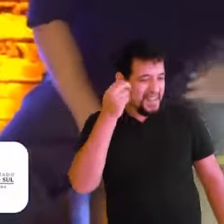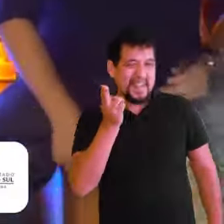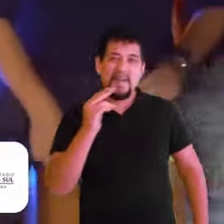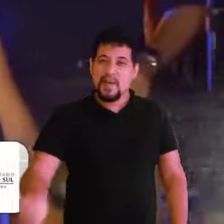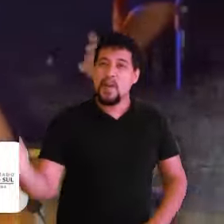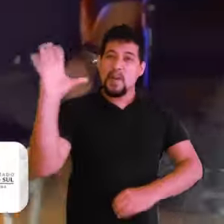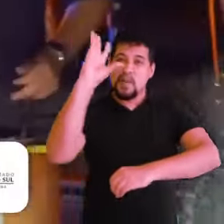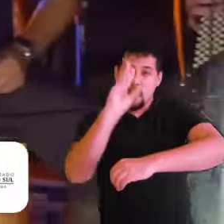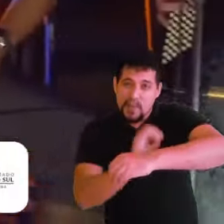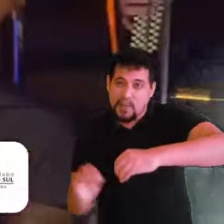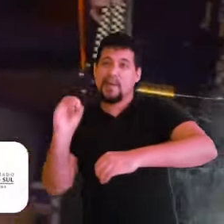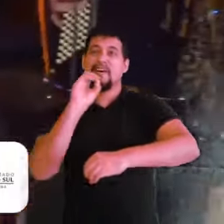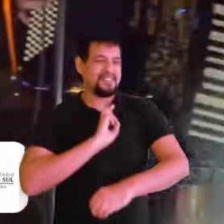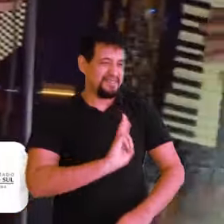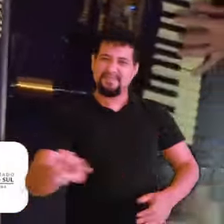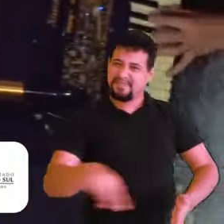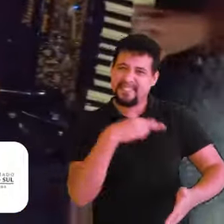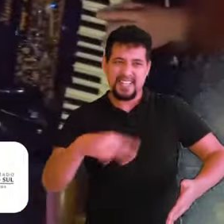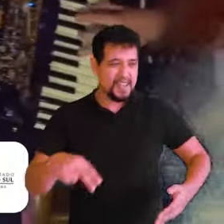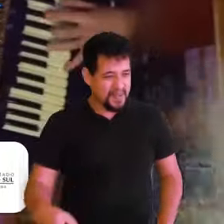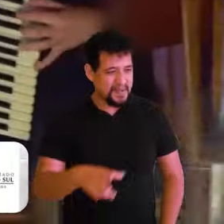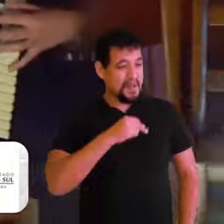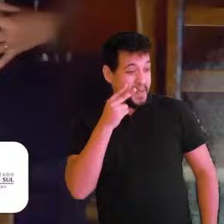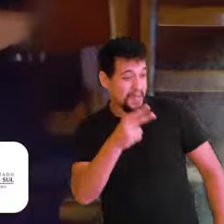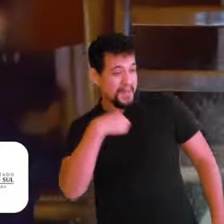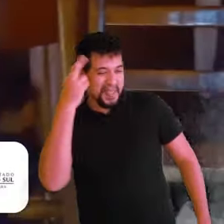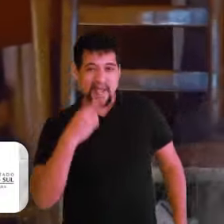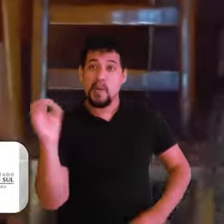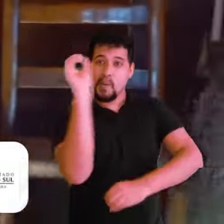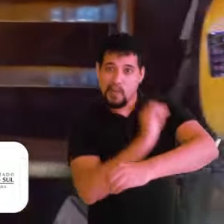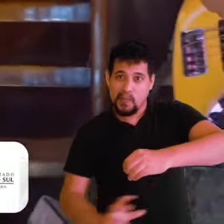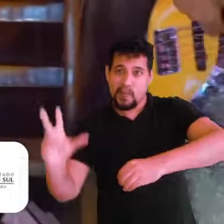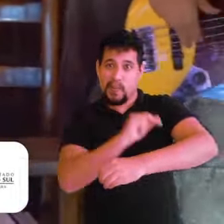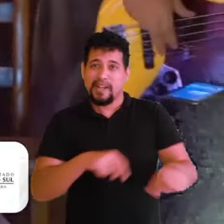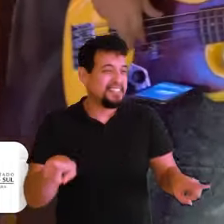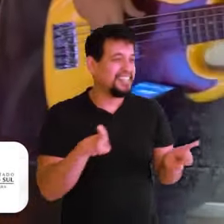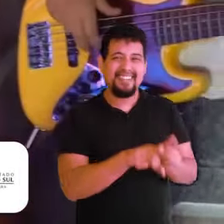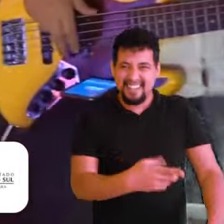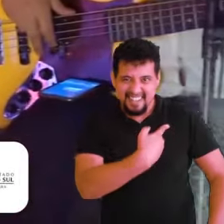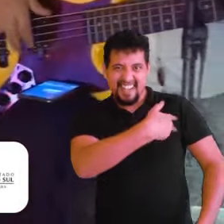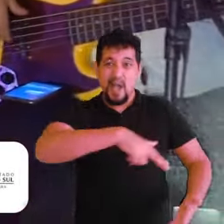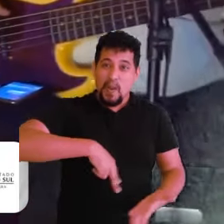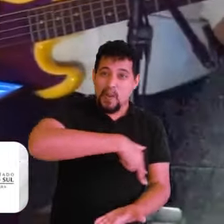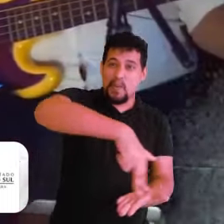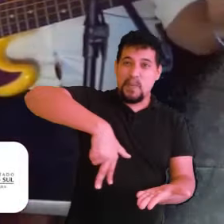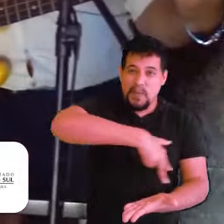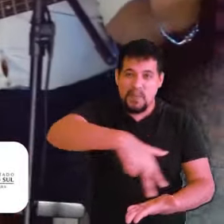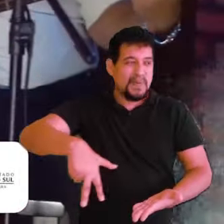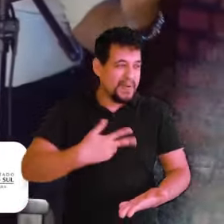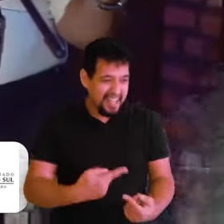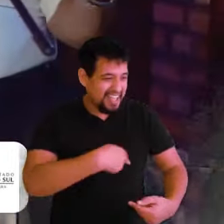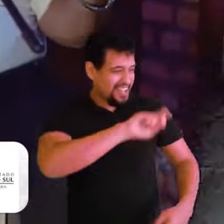da bandeira. Roda morena a noite inteira, roda morena no balanço da bandeira. Roda morena a